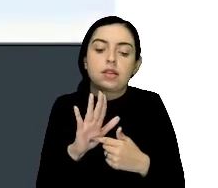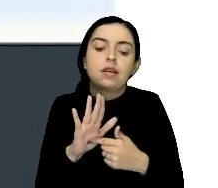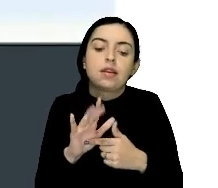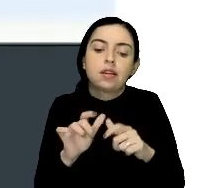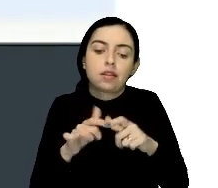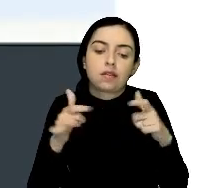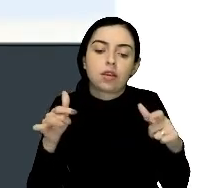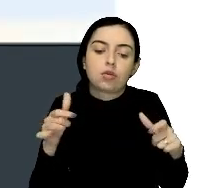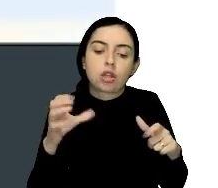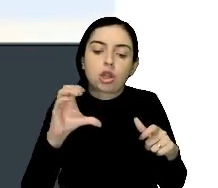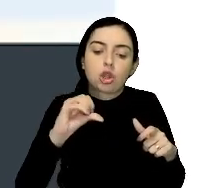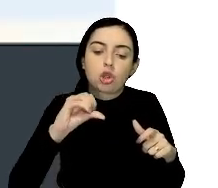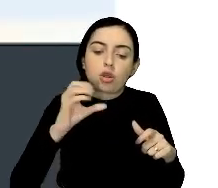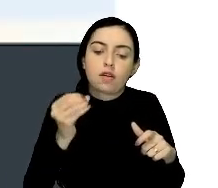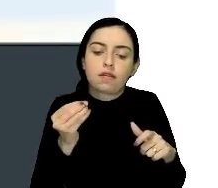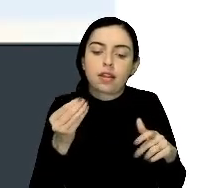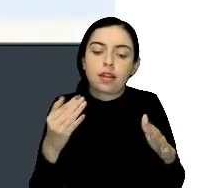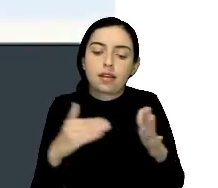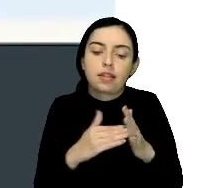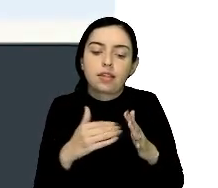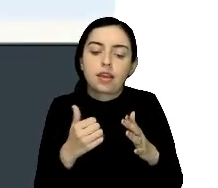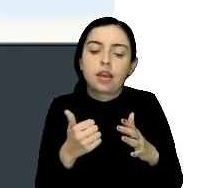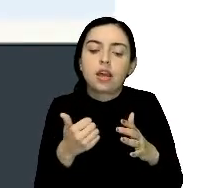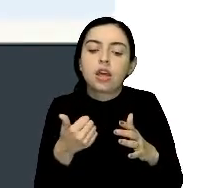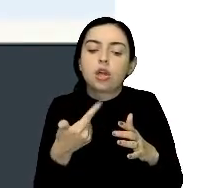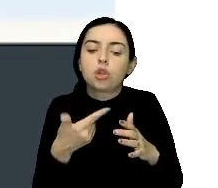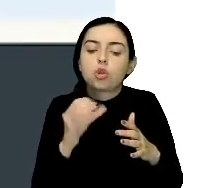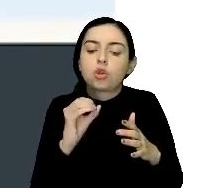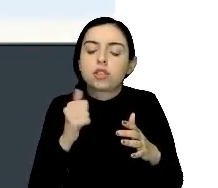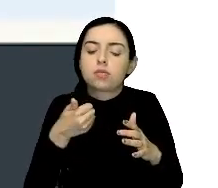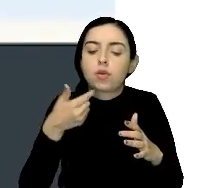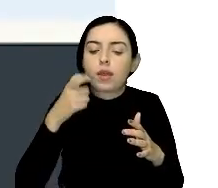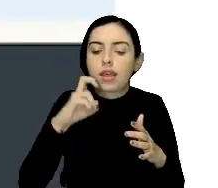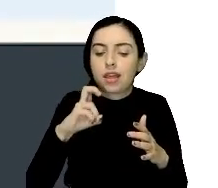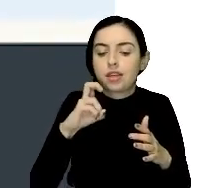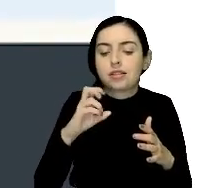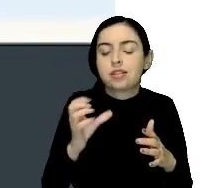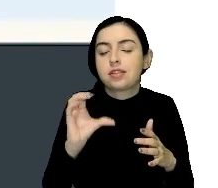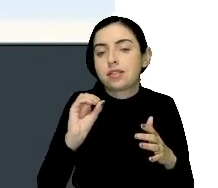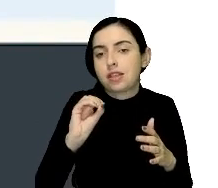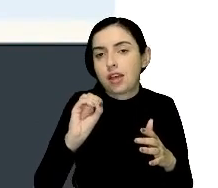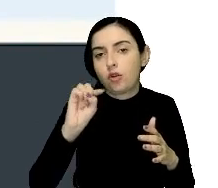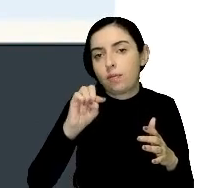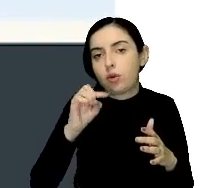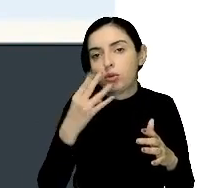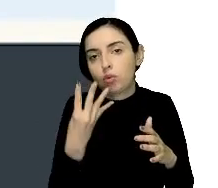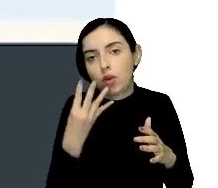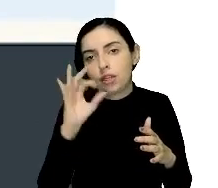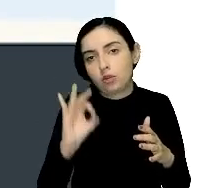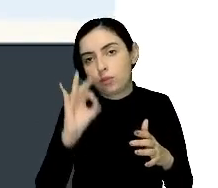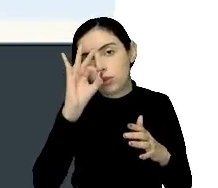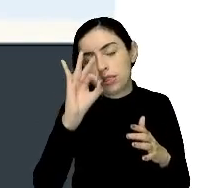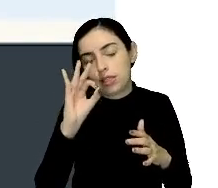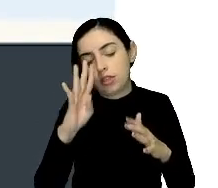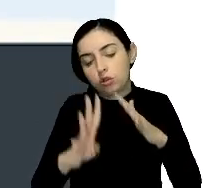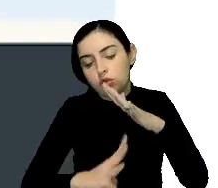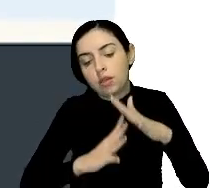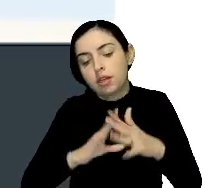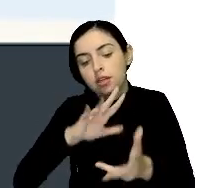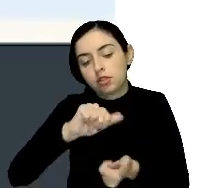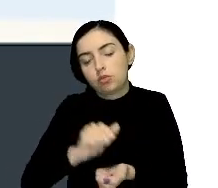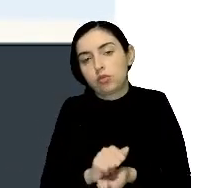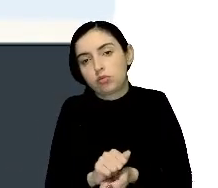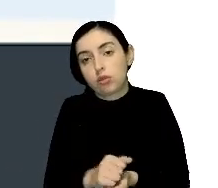de 90 até 2015 de 0,4% dos migrantes no mundo. É um